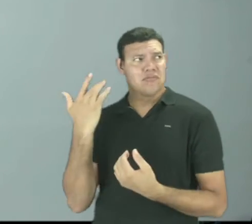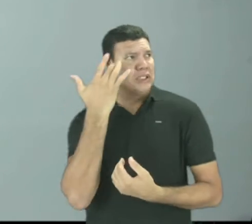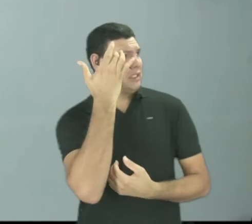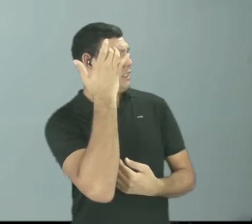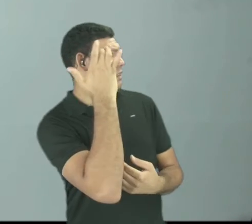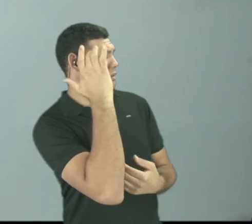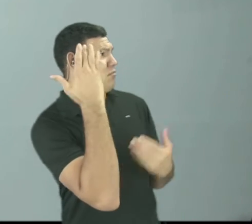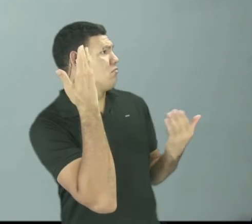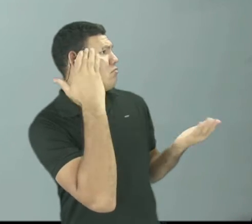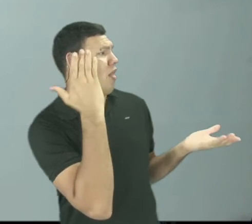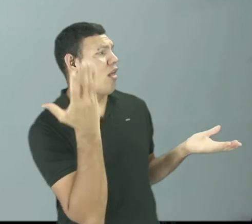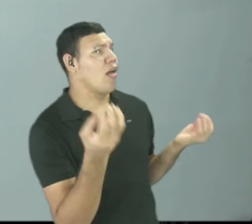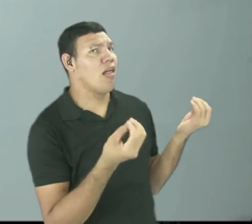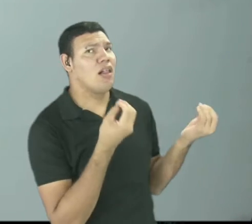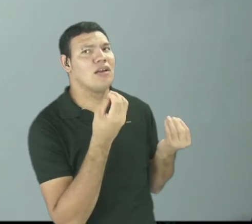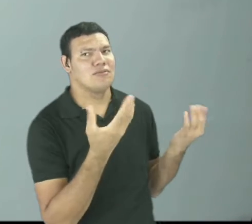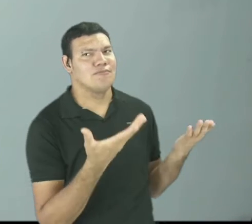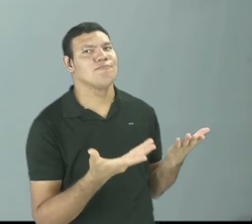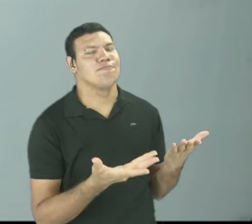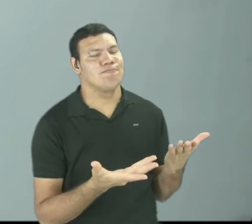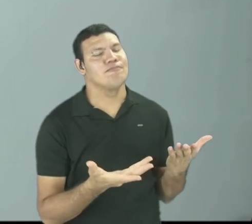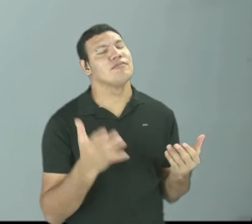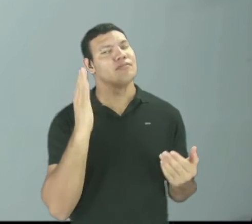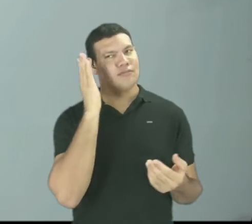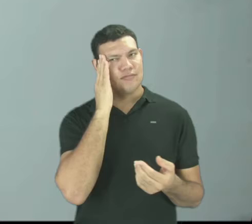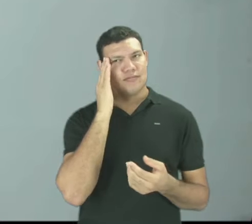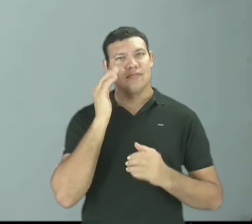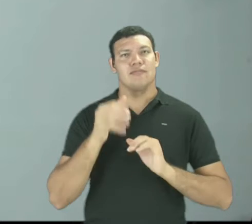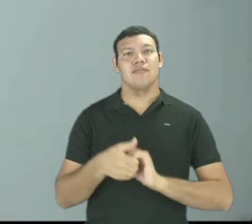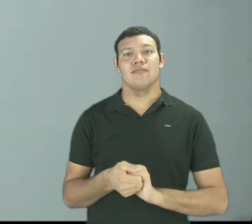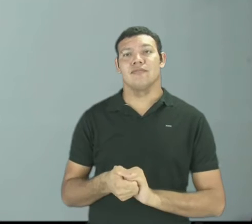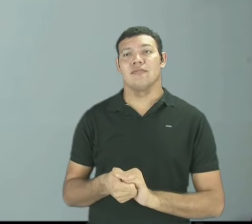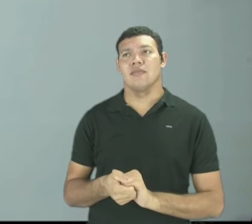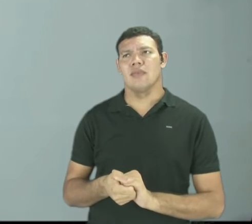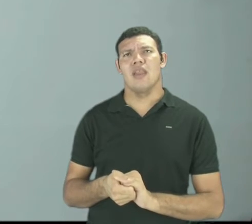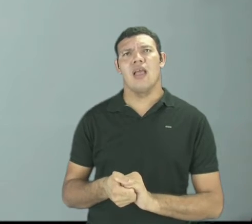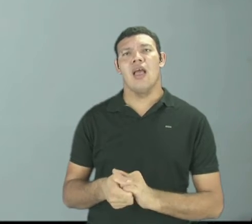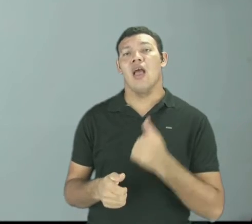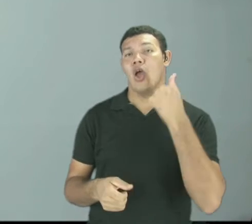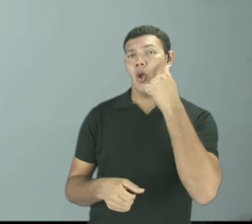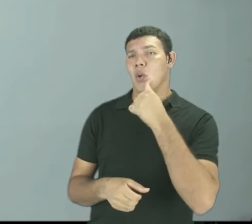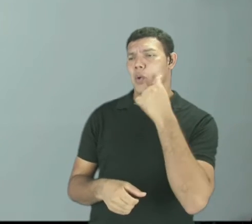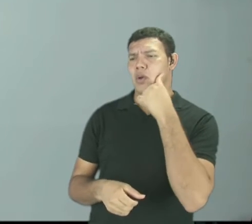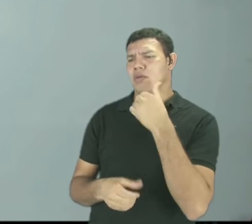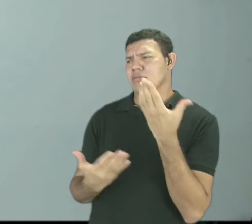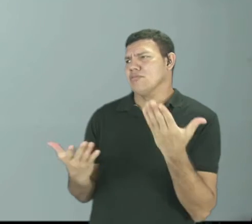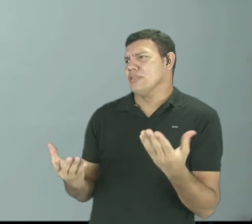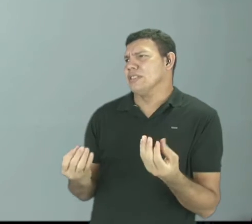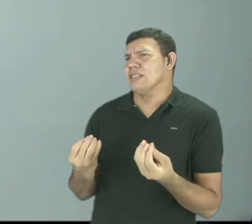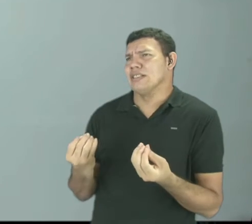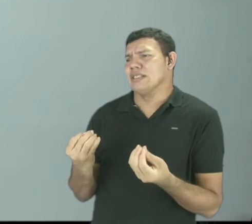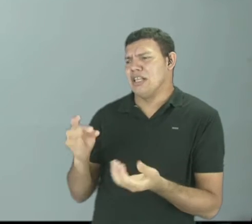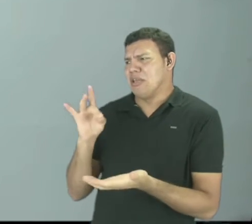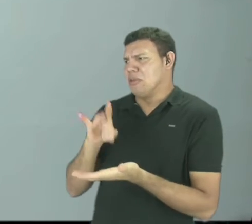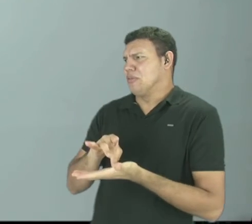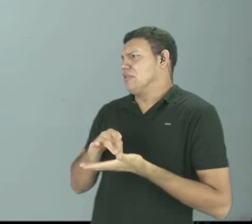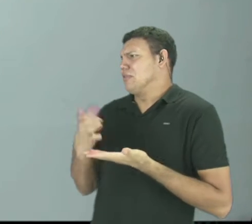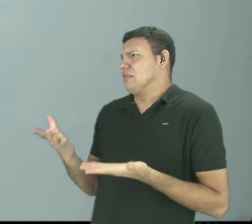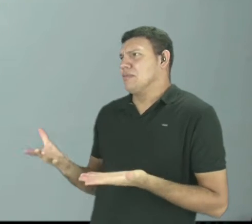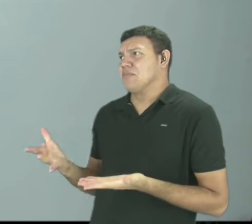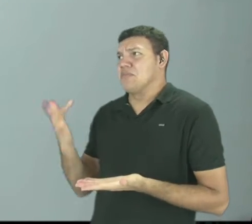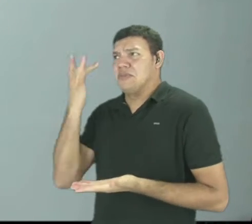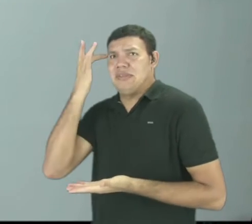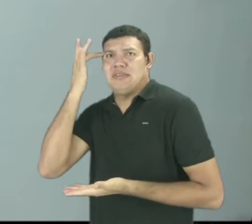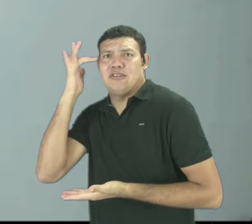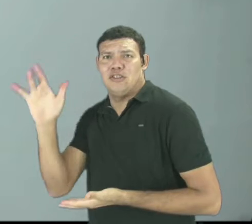cedo, provavelmente para ficar mais tempo com ela. E a Lorena não consegue atender afirmativamente